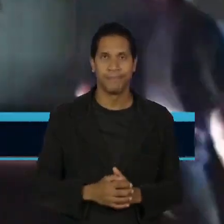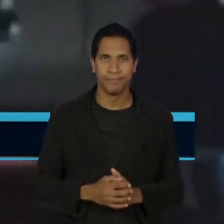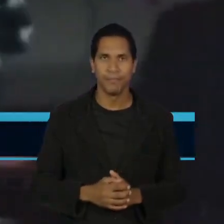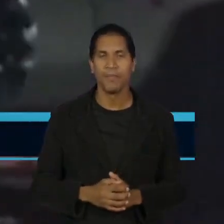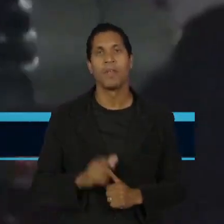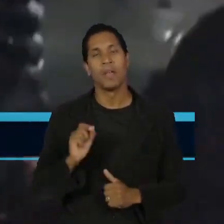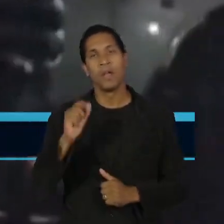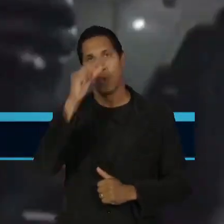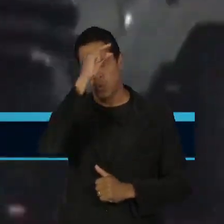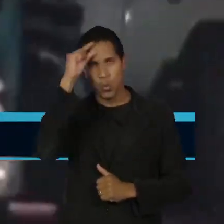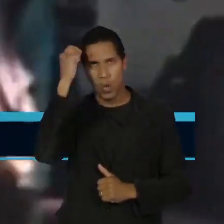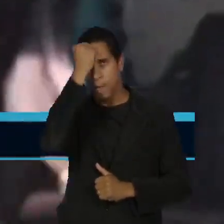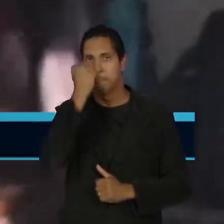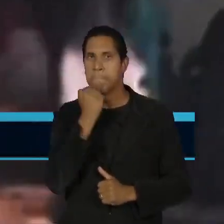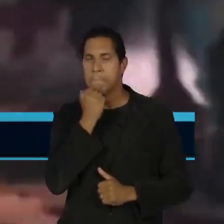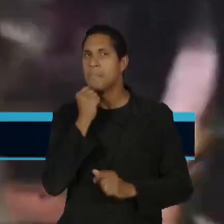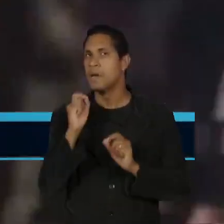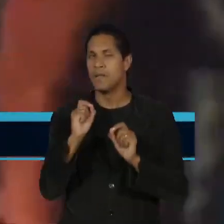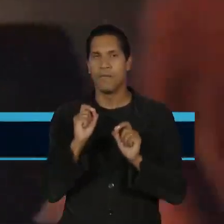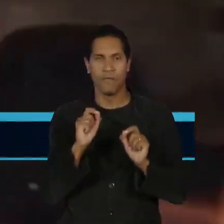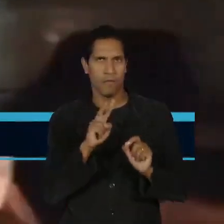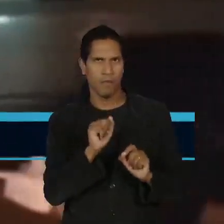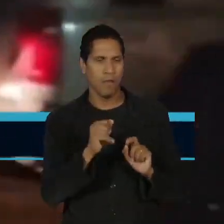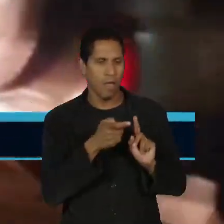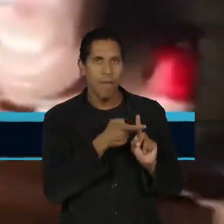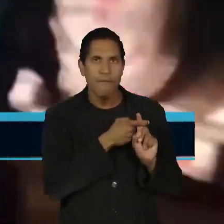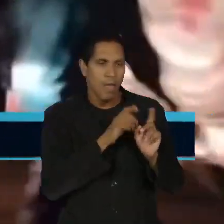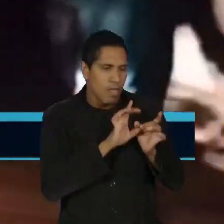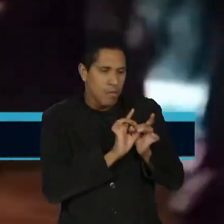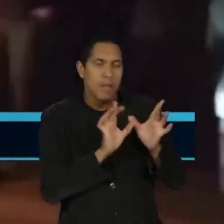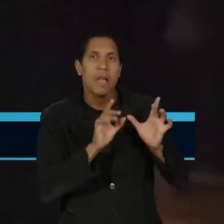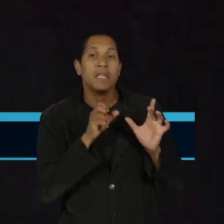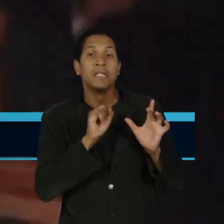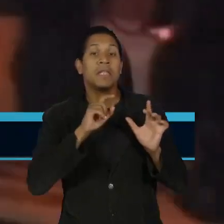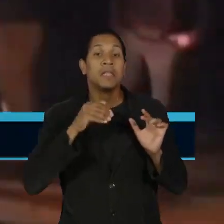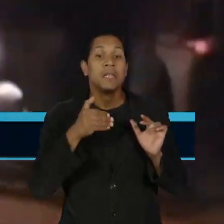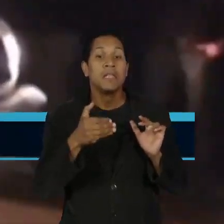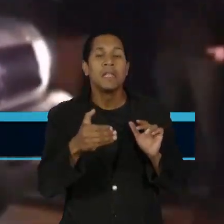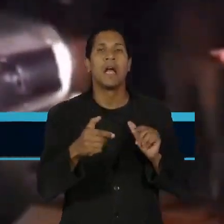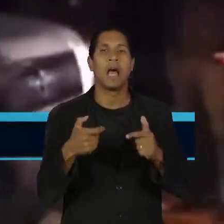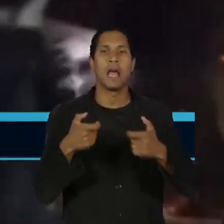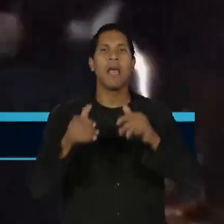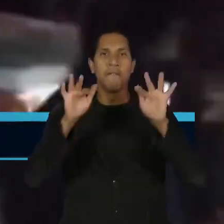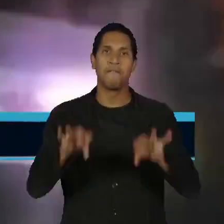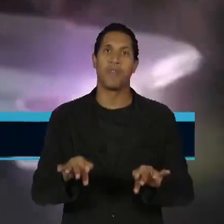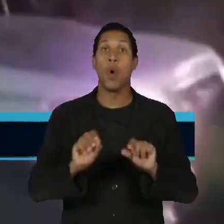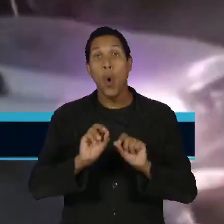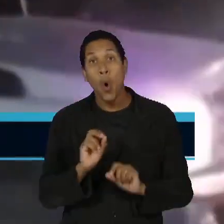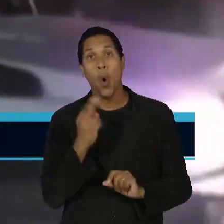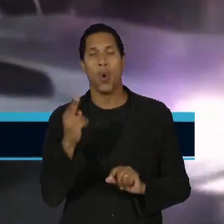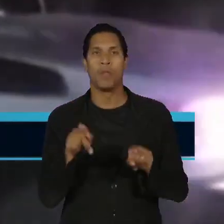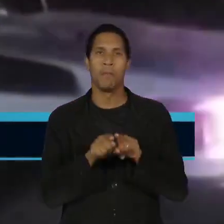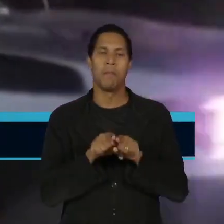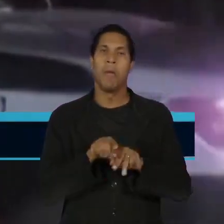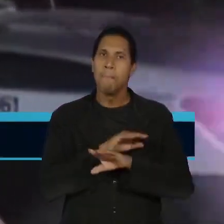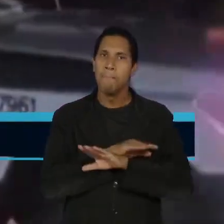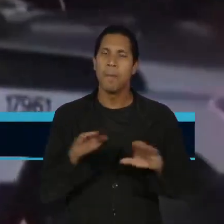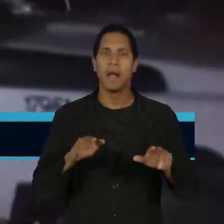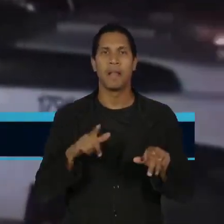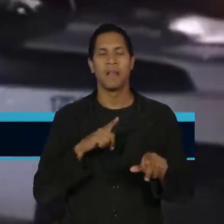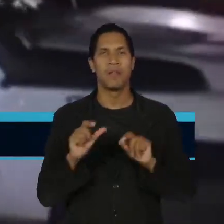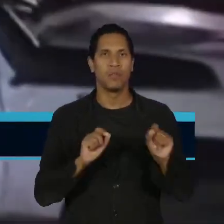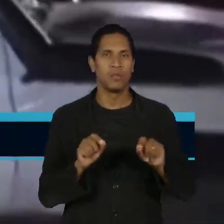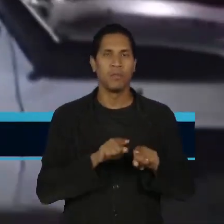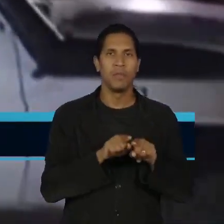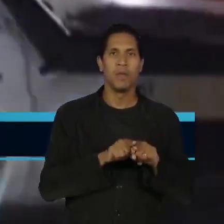sua vez, diz que só vai libertar novos reféns quando a guerra acabar ou quando houver um novo cessar-fogo com a soltura de